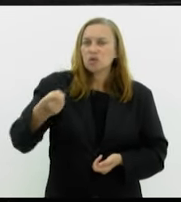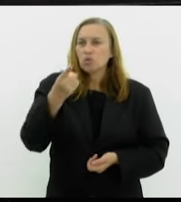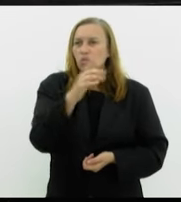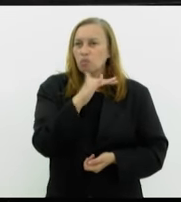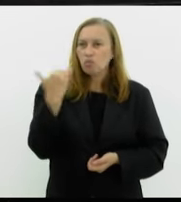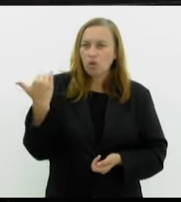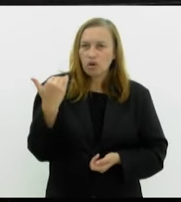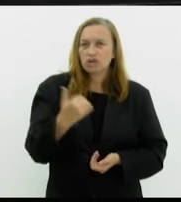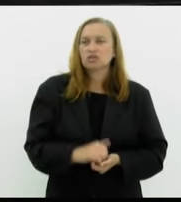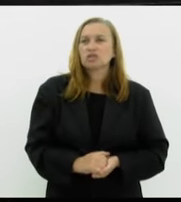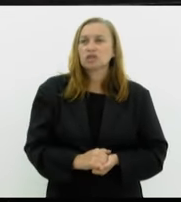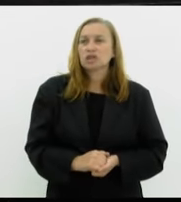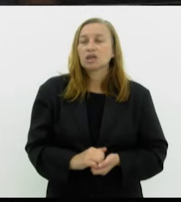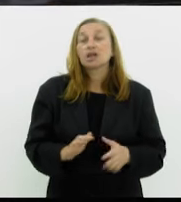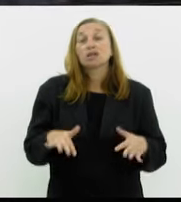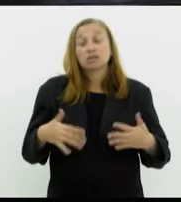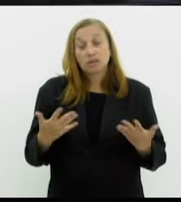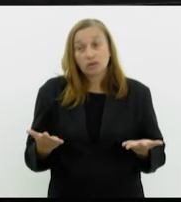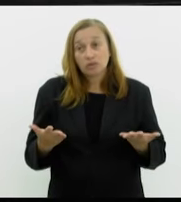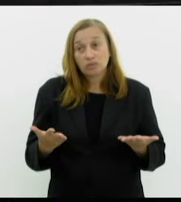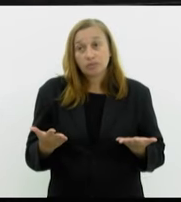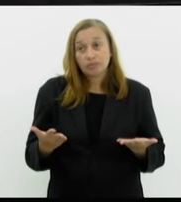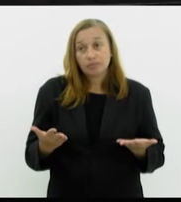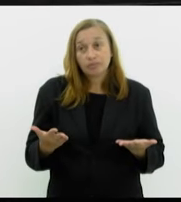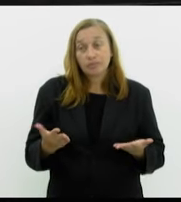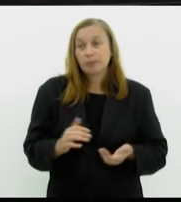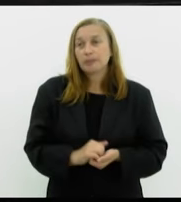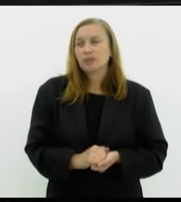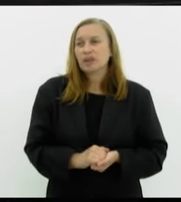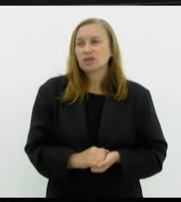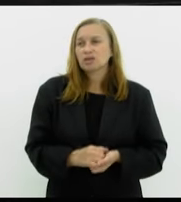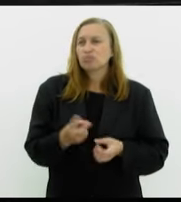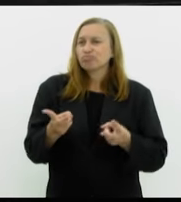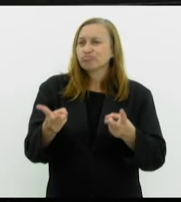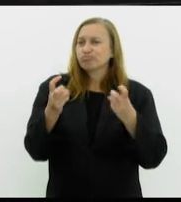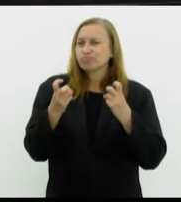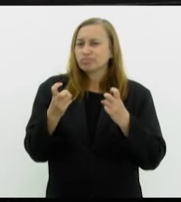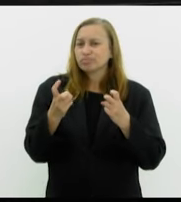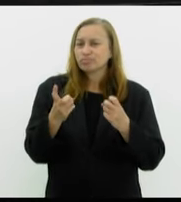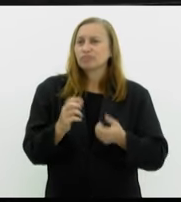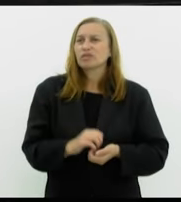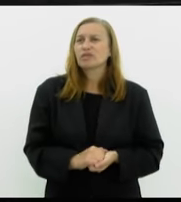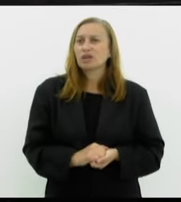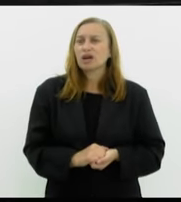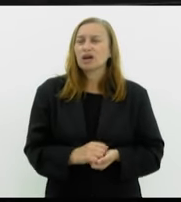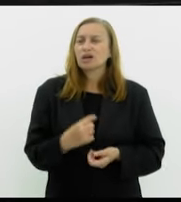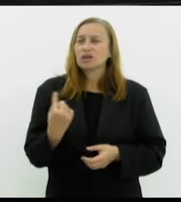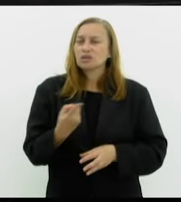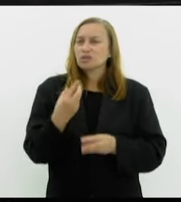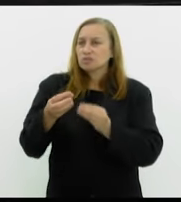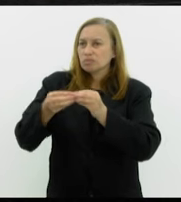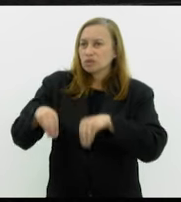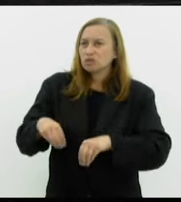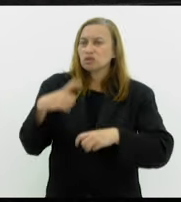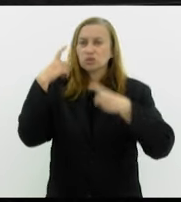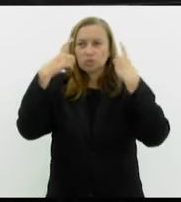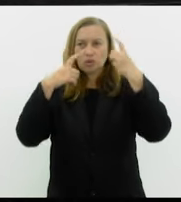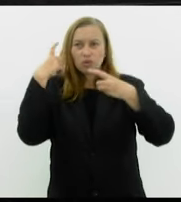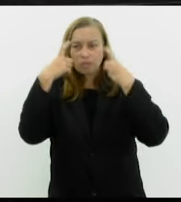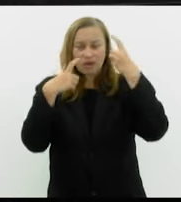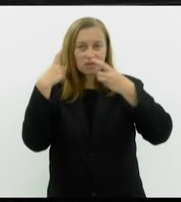1.000 mortos. Nossas condições topográficas e as ocupações nas nossas